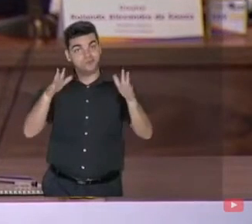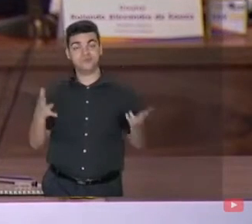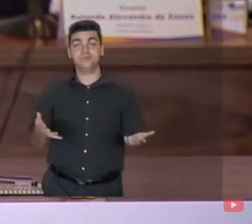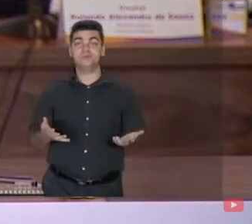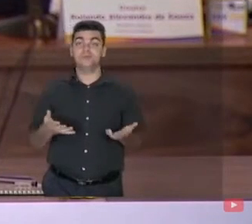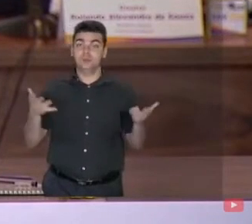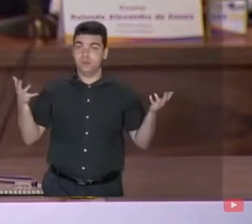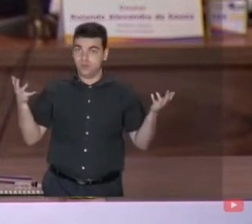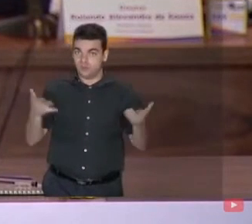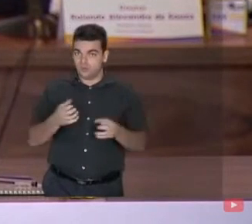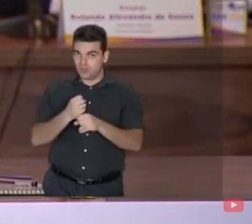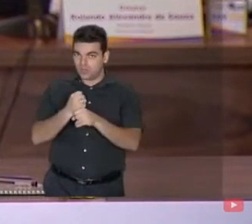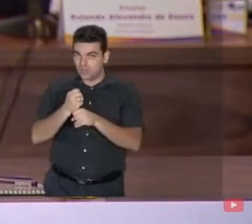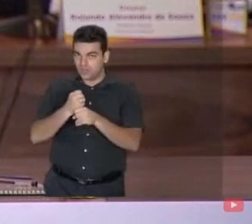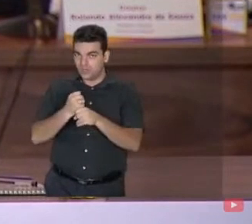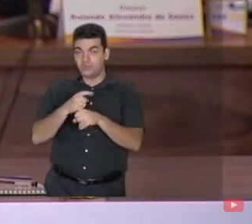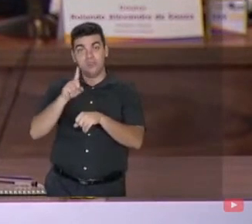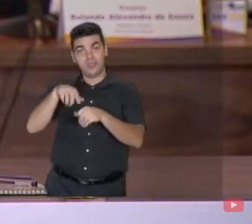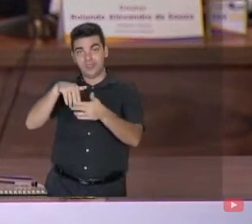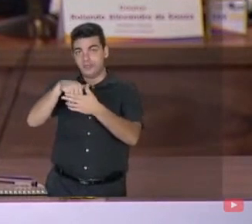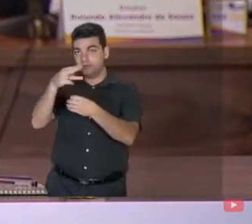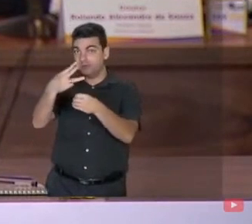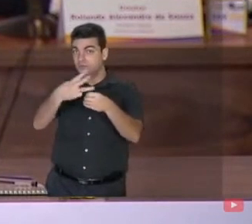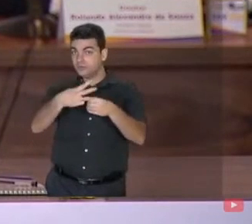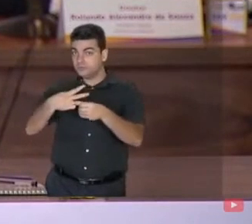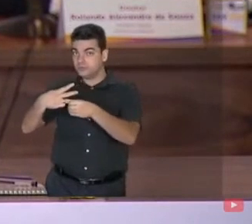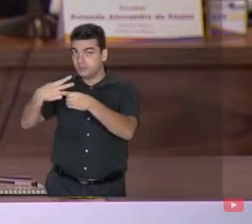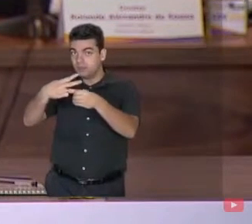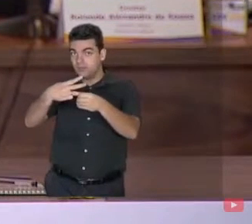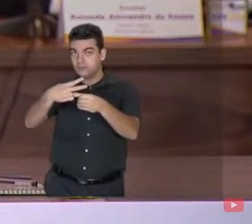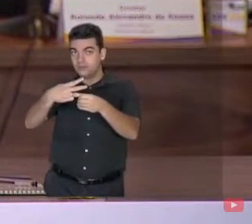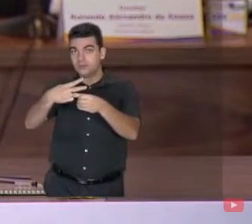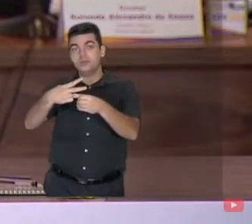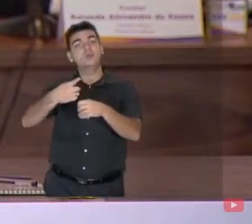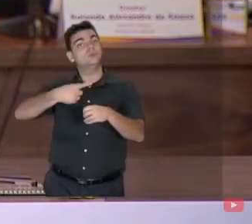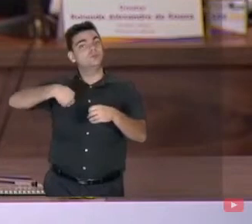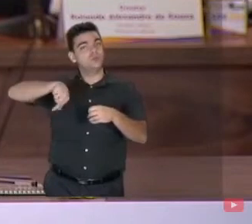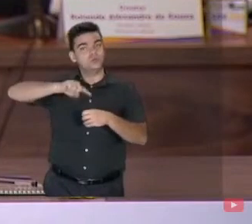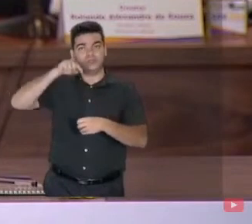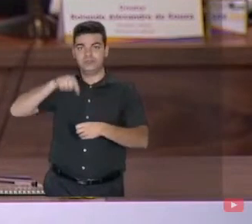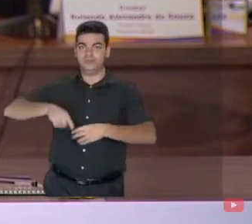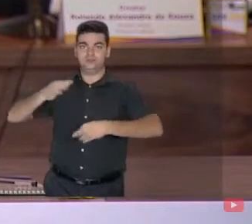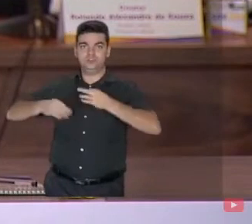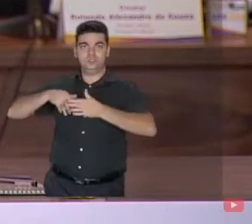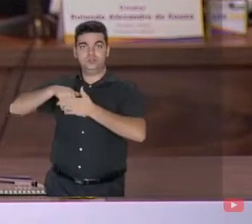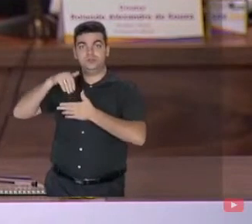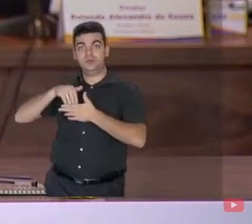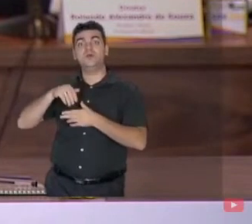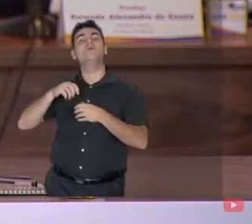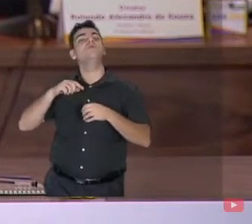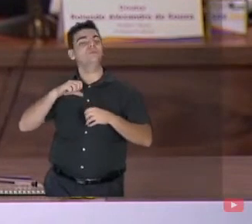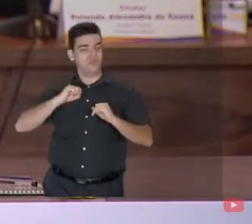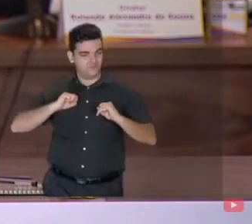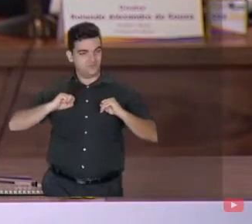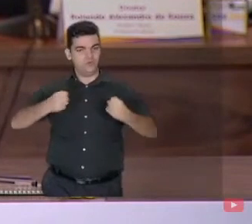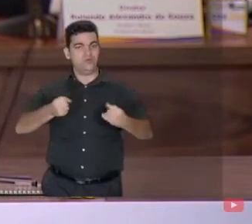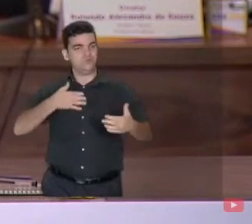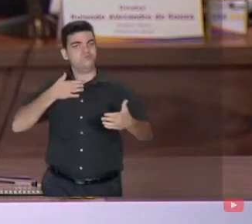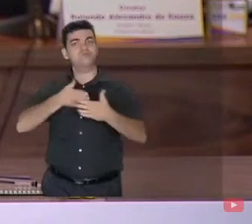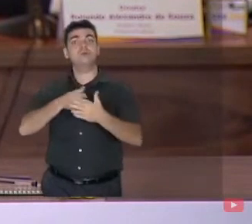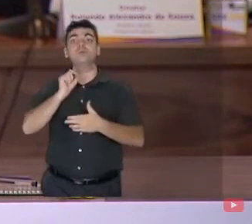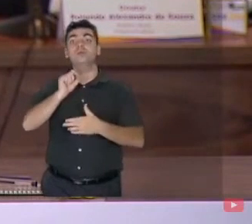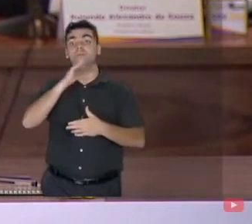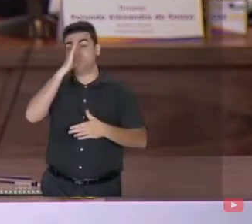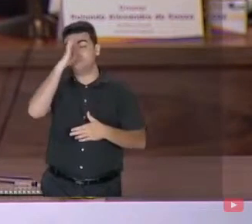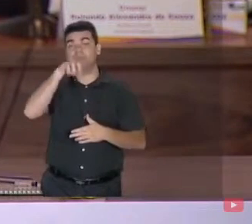Para este ano, para estas eleições, nós todos da Justiça Eleitoral tínhamos um grande desafio, que